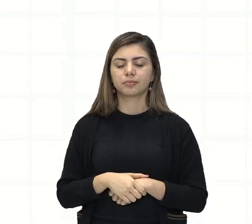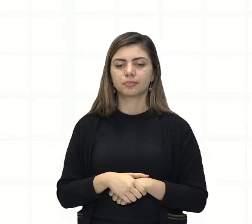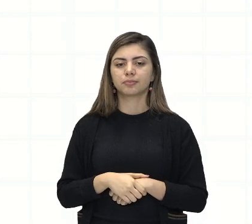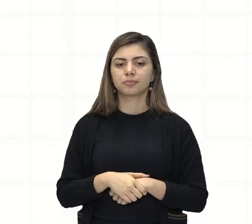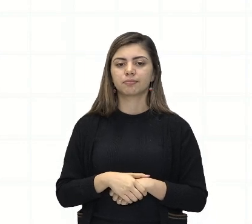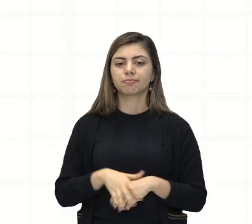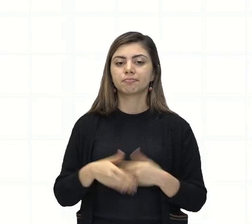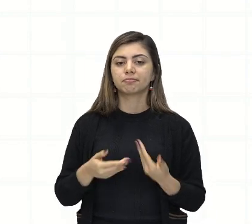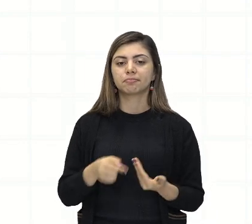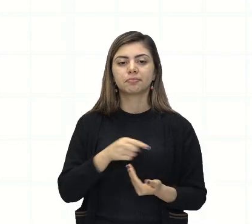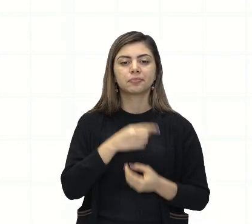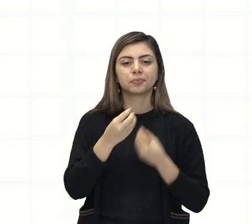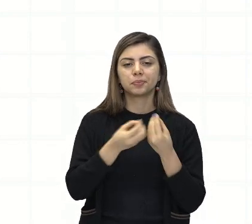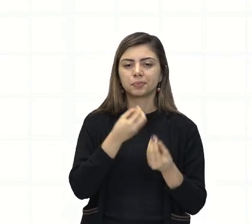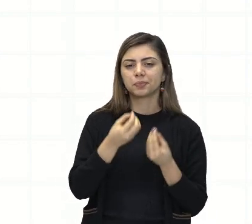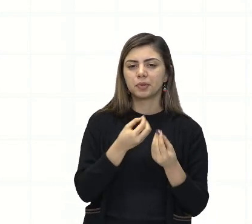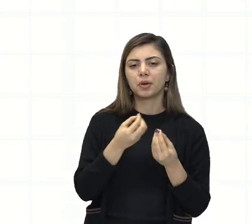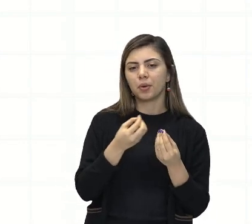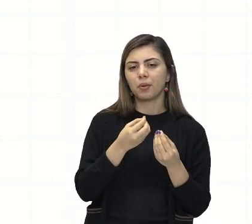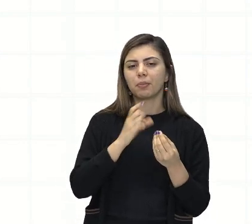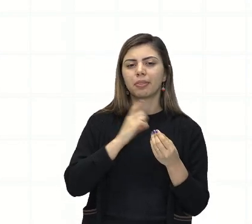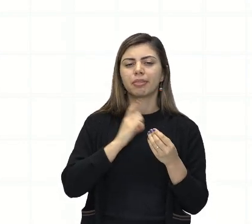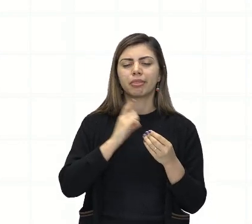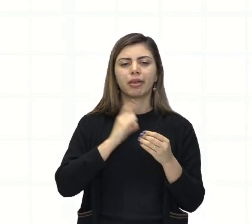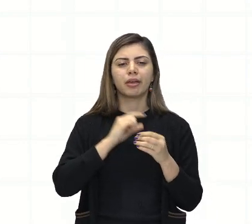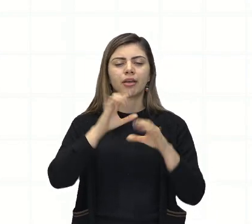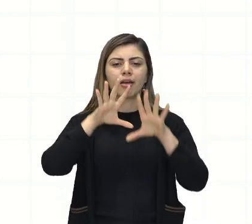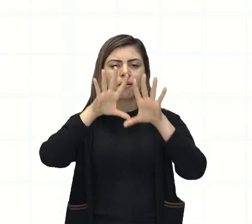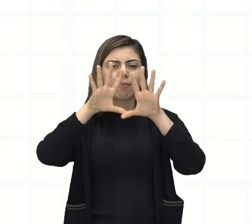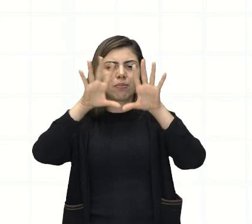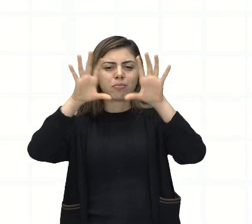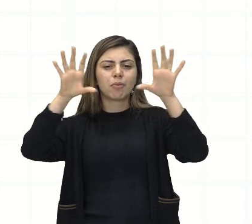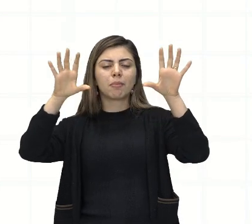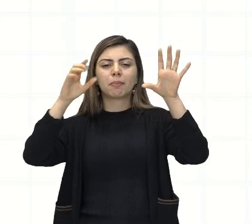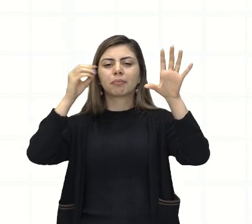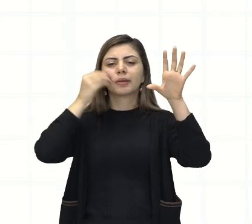O dedinho chegava quase no céu, lembrou-se de